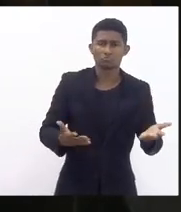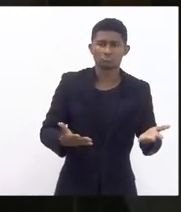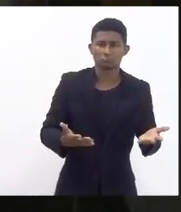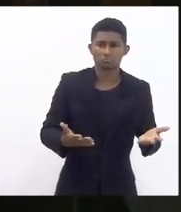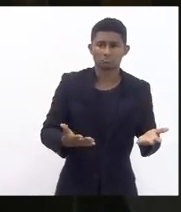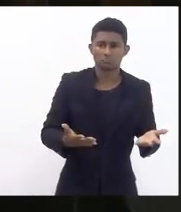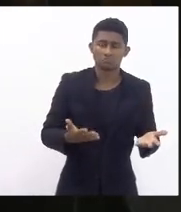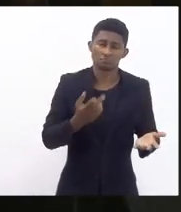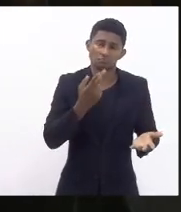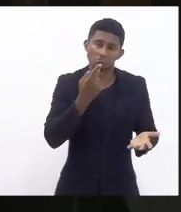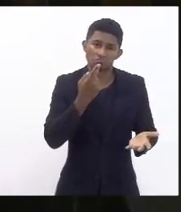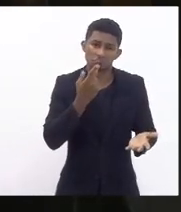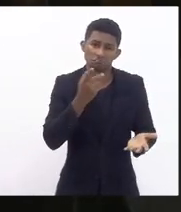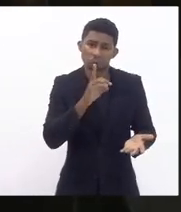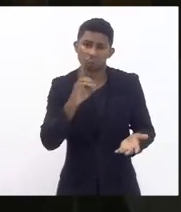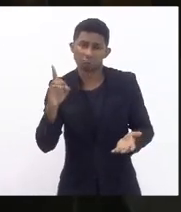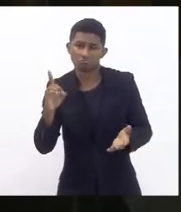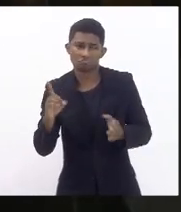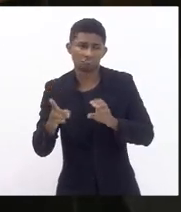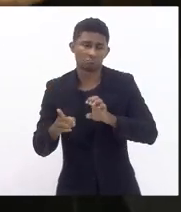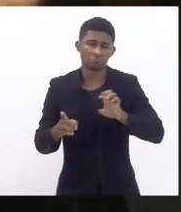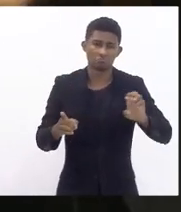direita, dita esquerda,